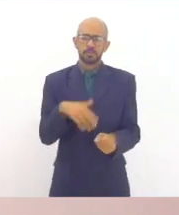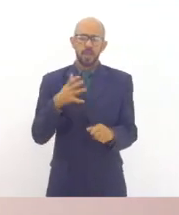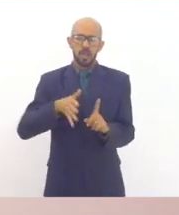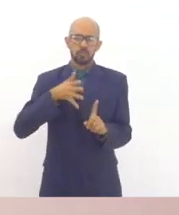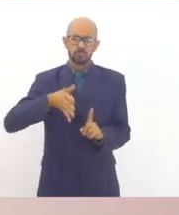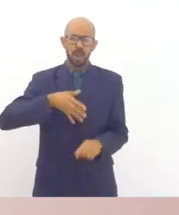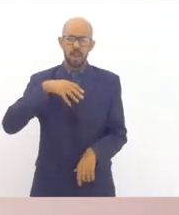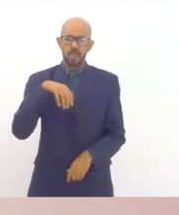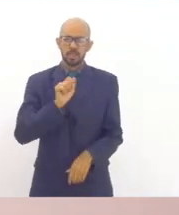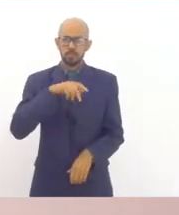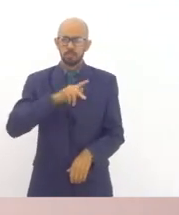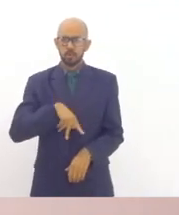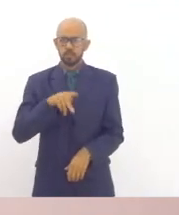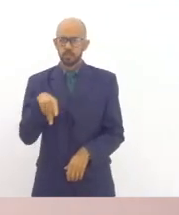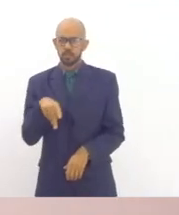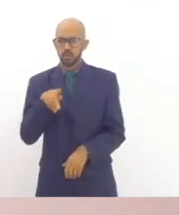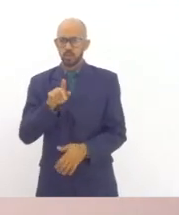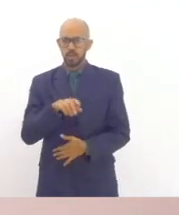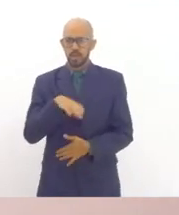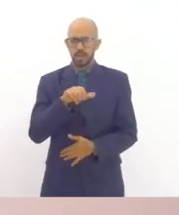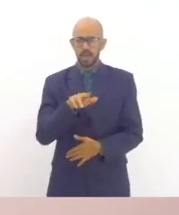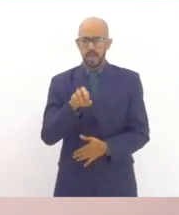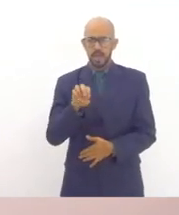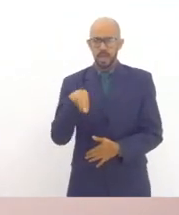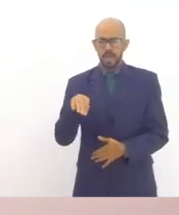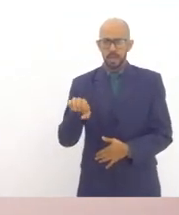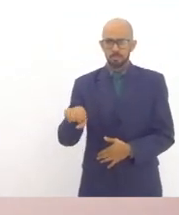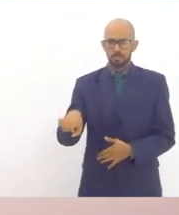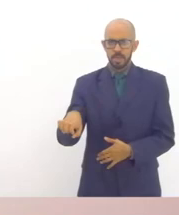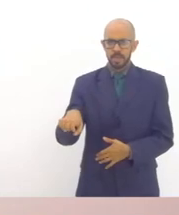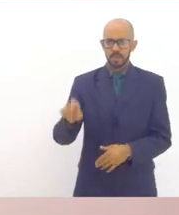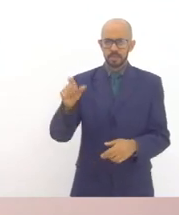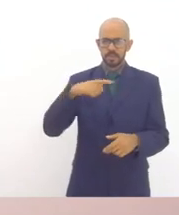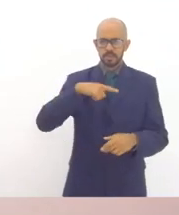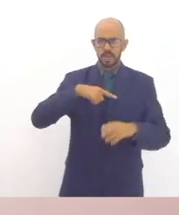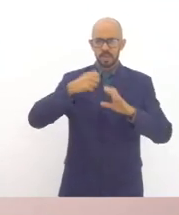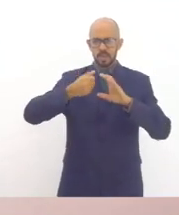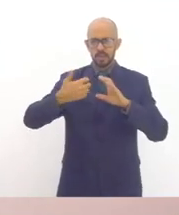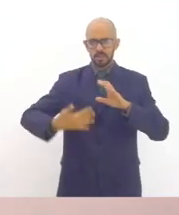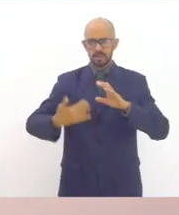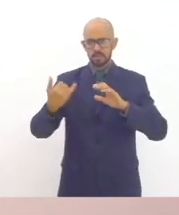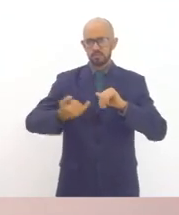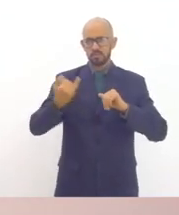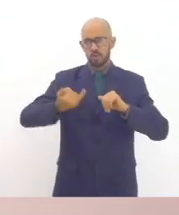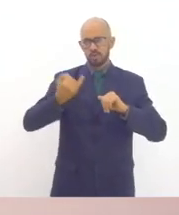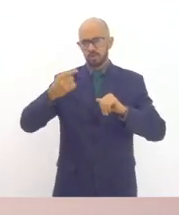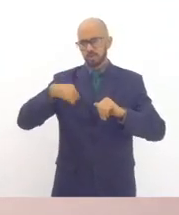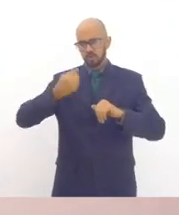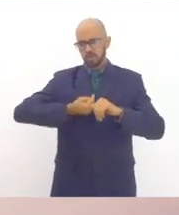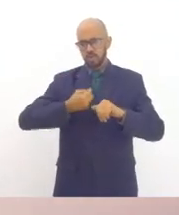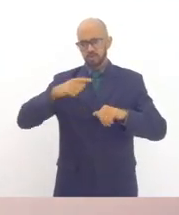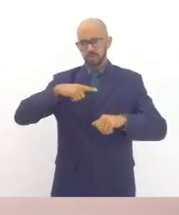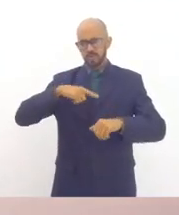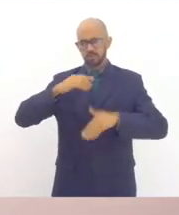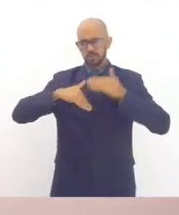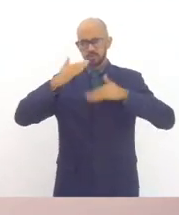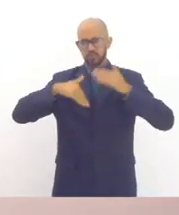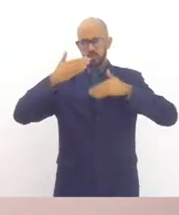Del Carmen, ela traz também elementos muito significativos do trabalho que a gente também tem desenvolvido